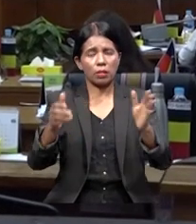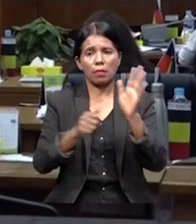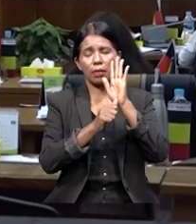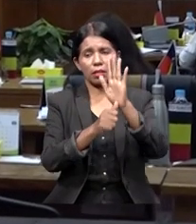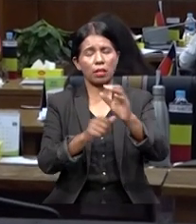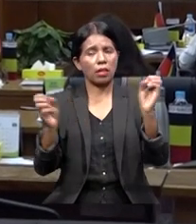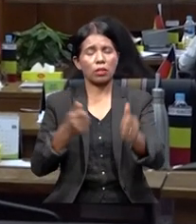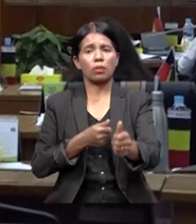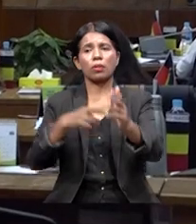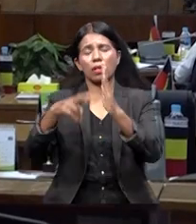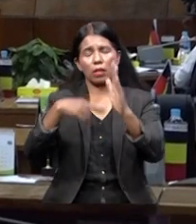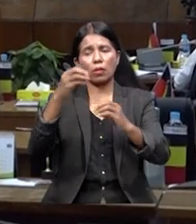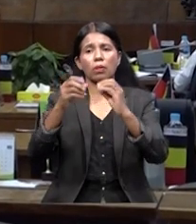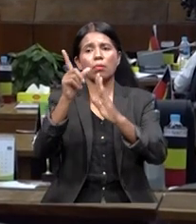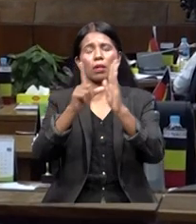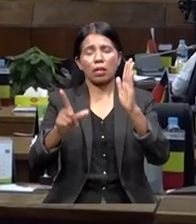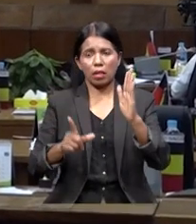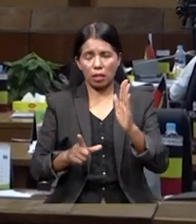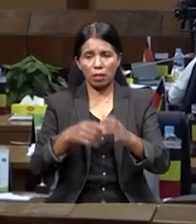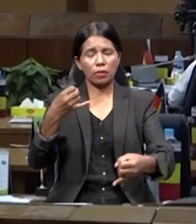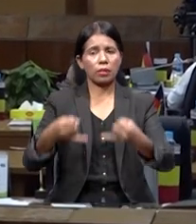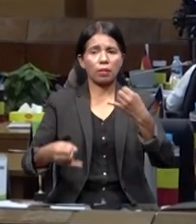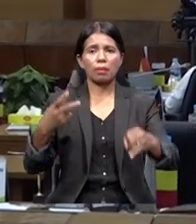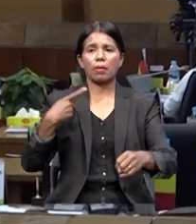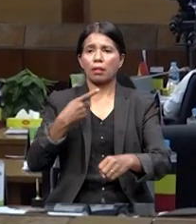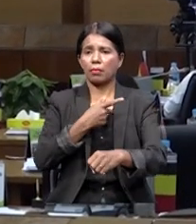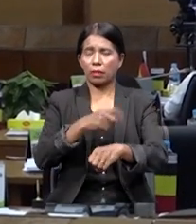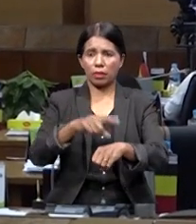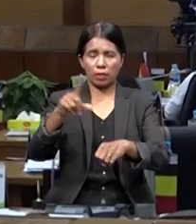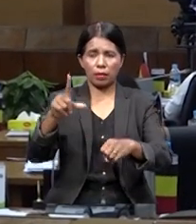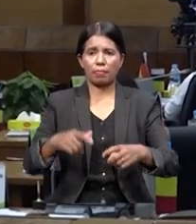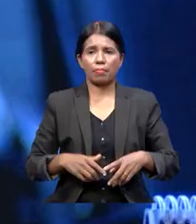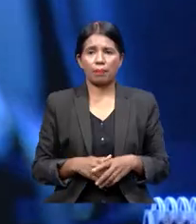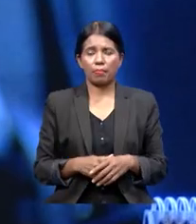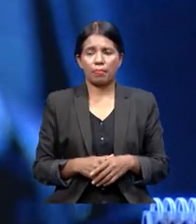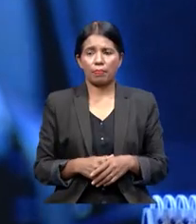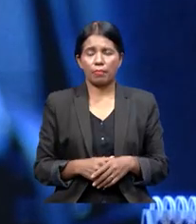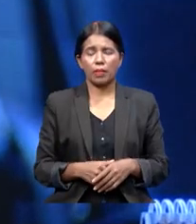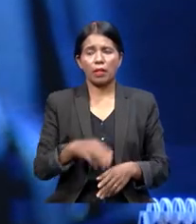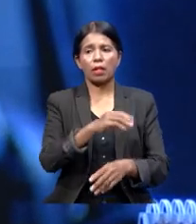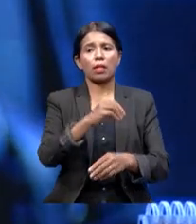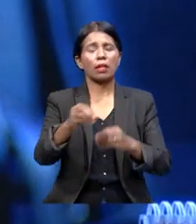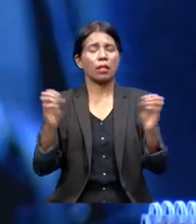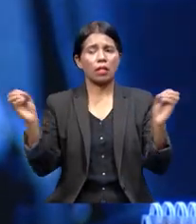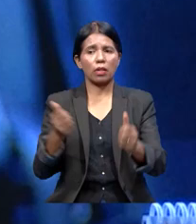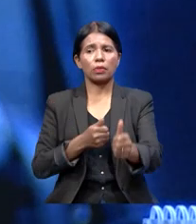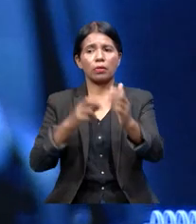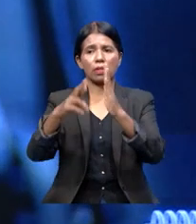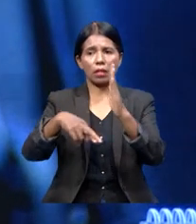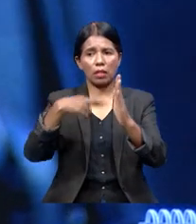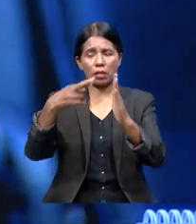la prensa requisitos, kona ba lei regime jurídico inquérito parlamentar. Di inquérito parlamentar bai hira la prensa